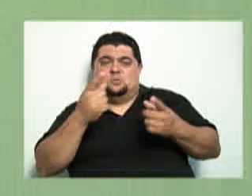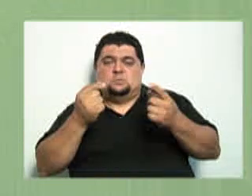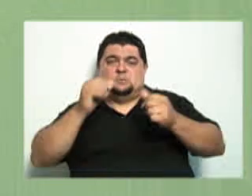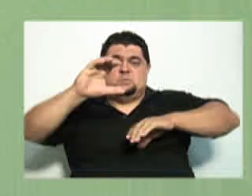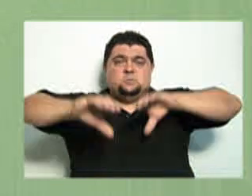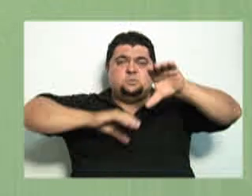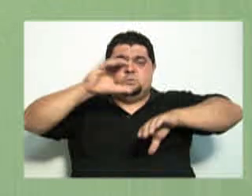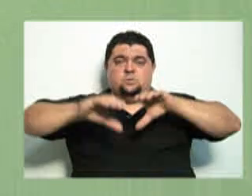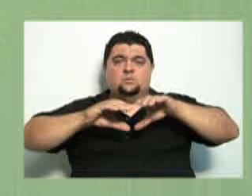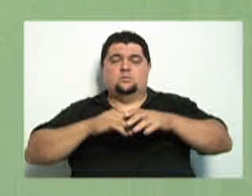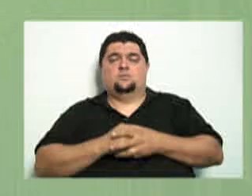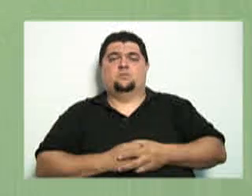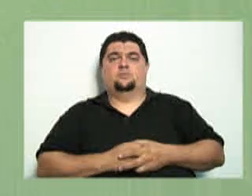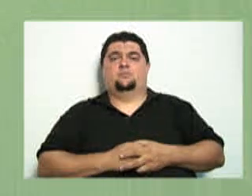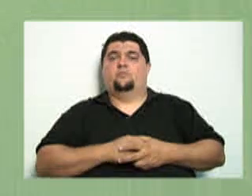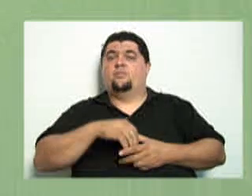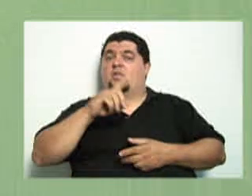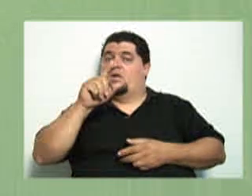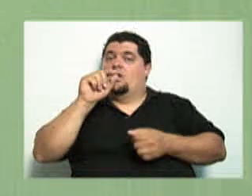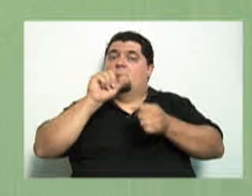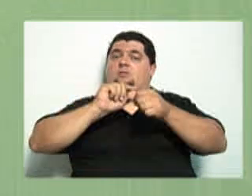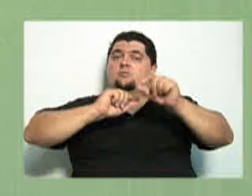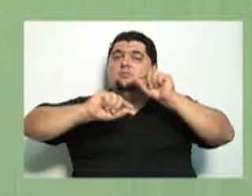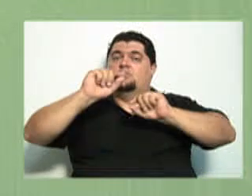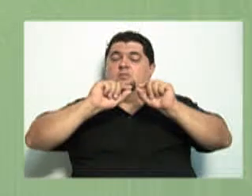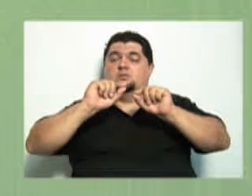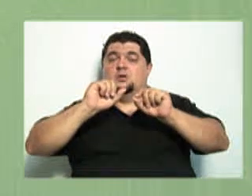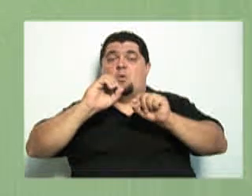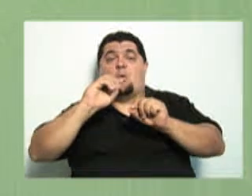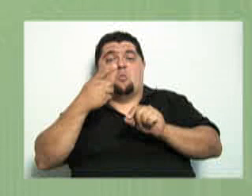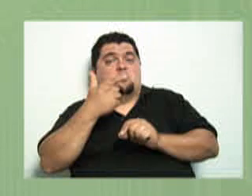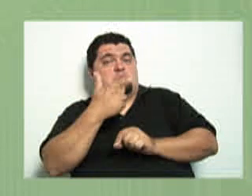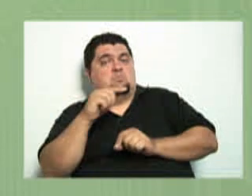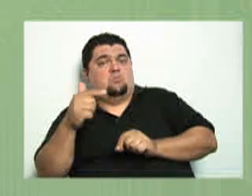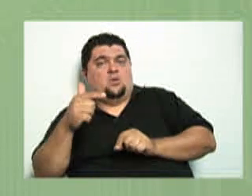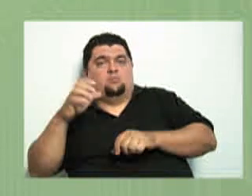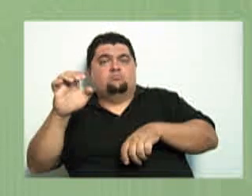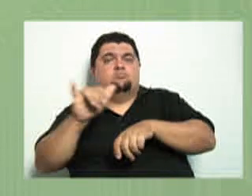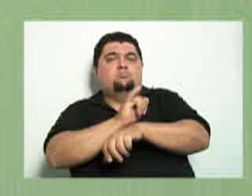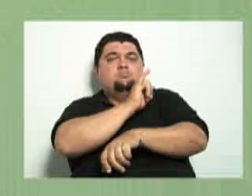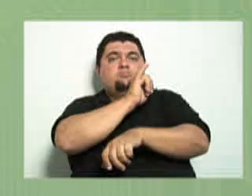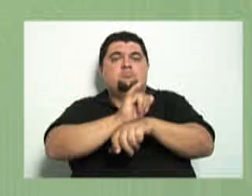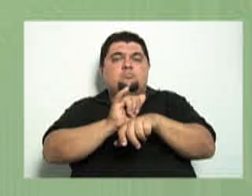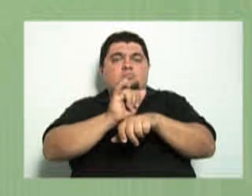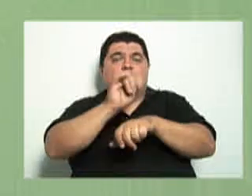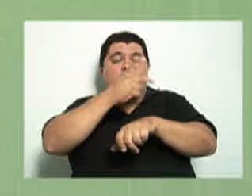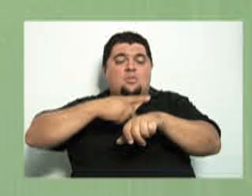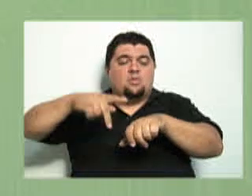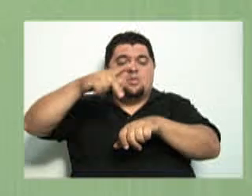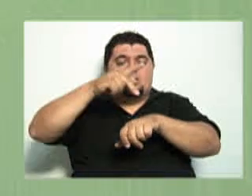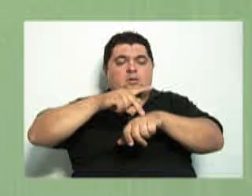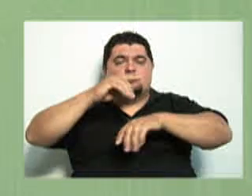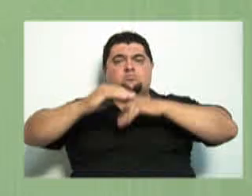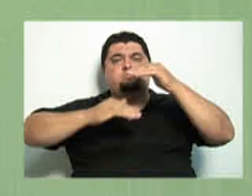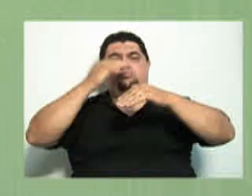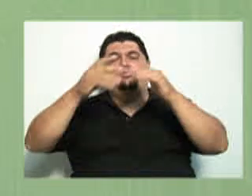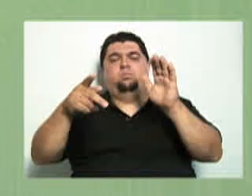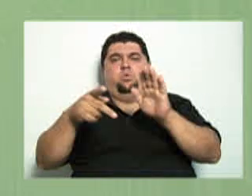capitalista é a existência ou não de uma estratégia nacional de